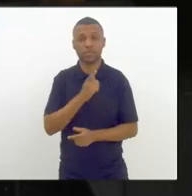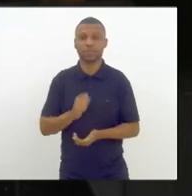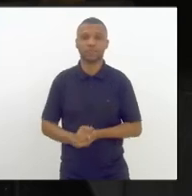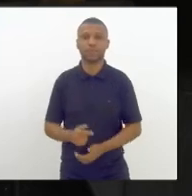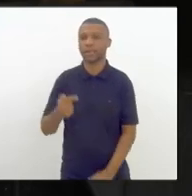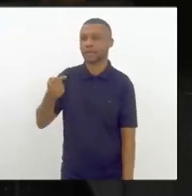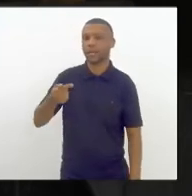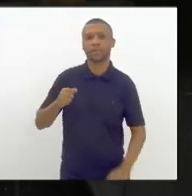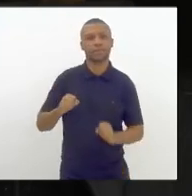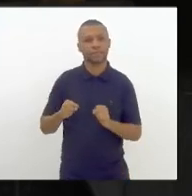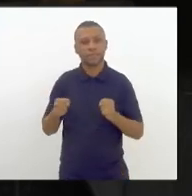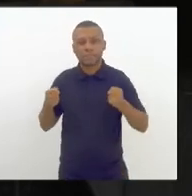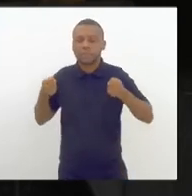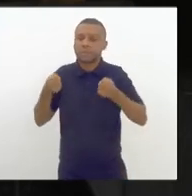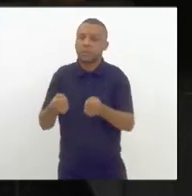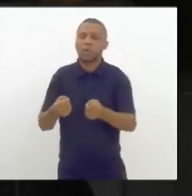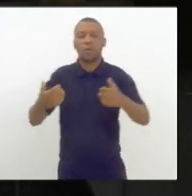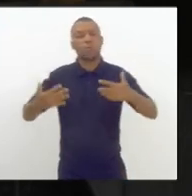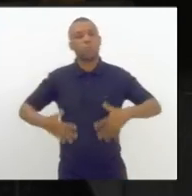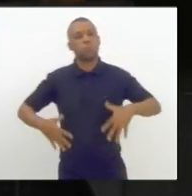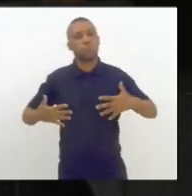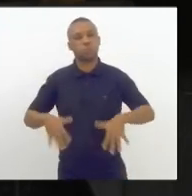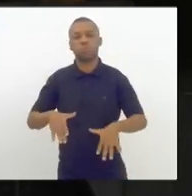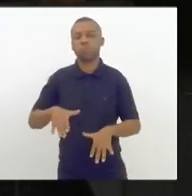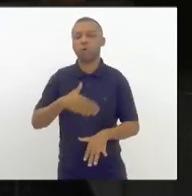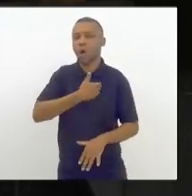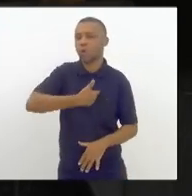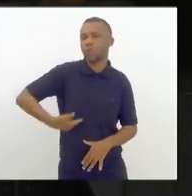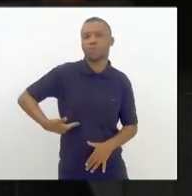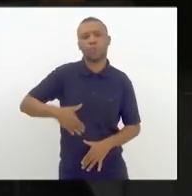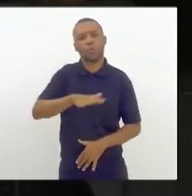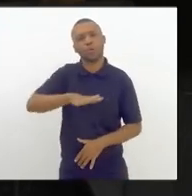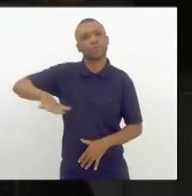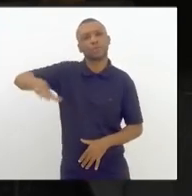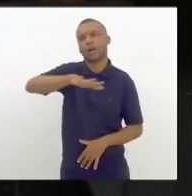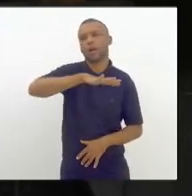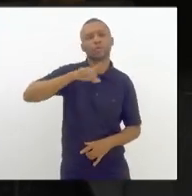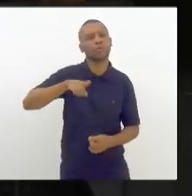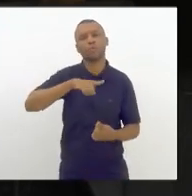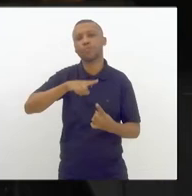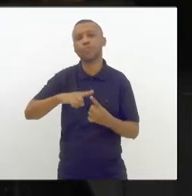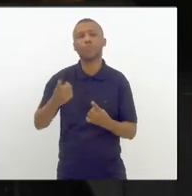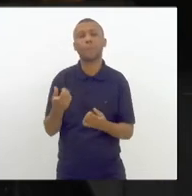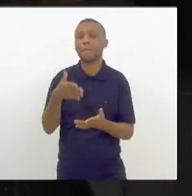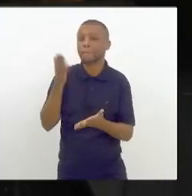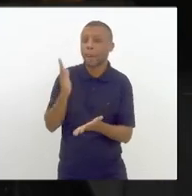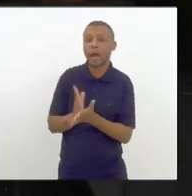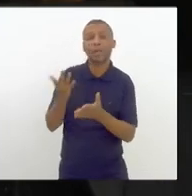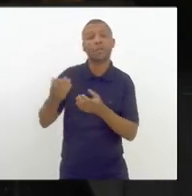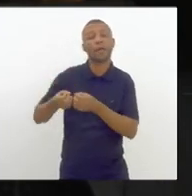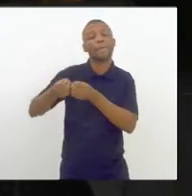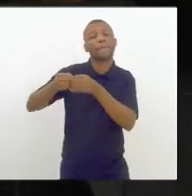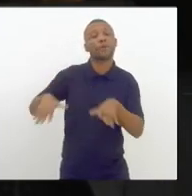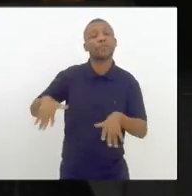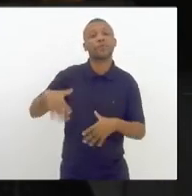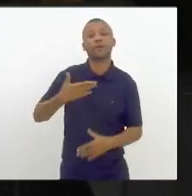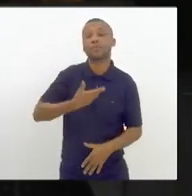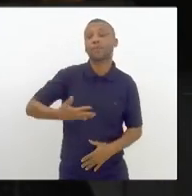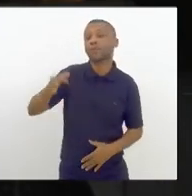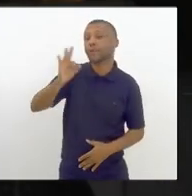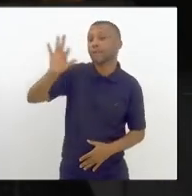defender intransigentemente o estado para que ele deixe de ser prejudicado pela união